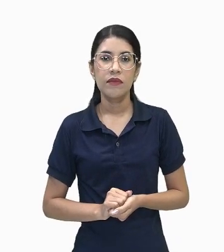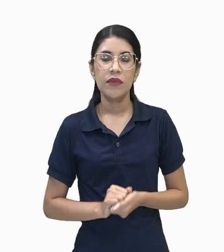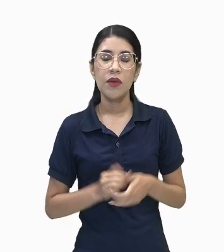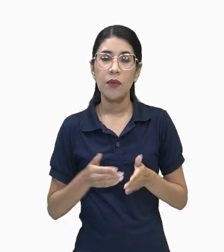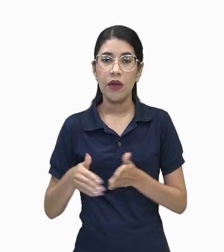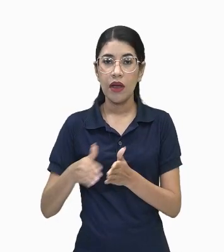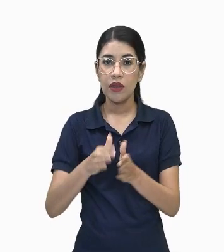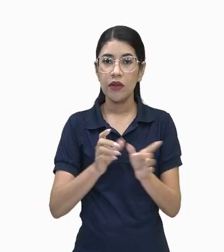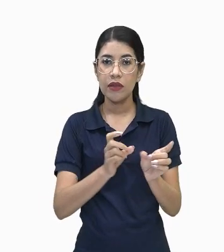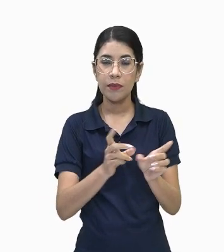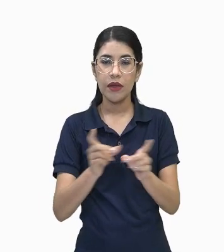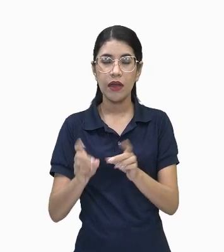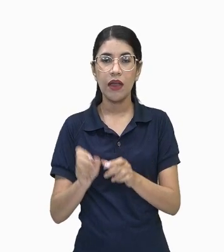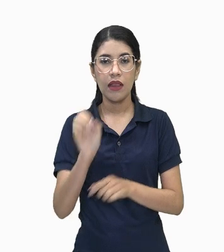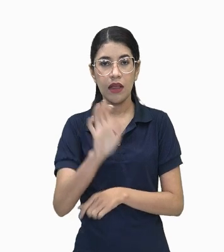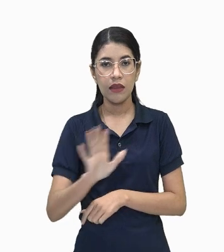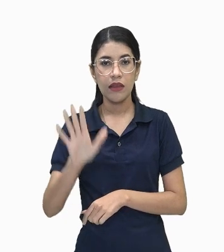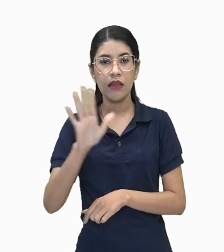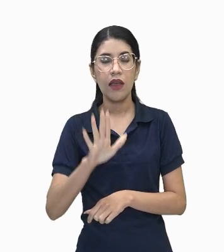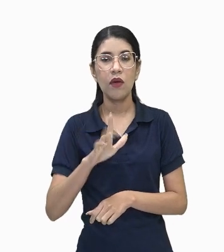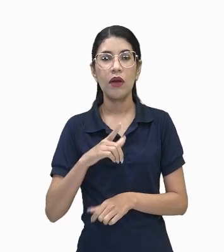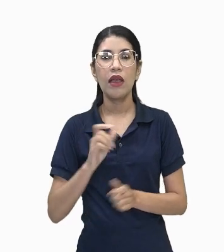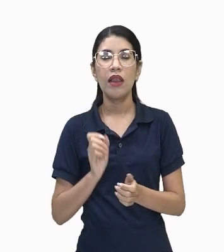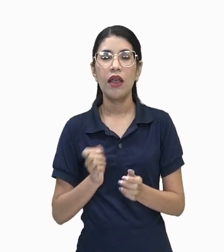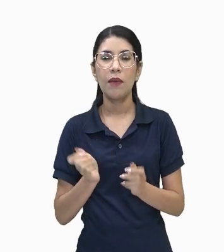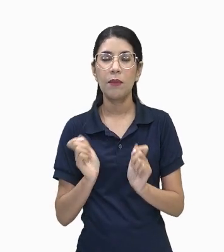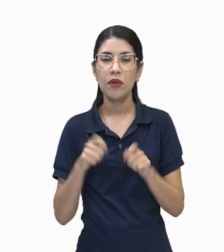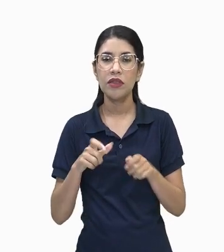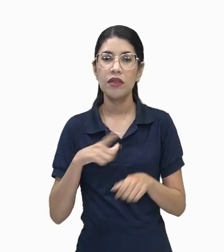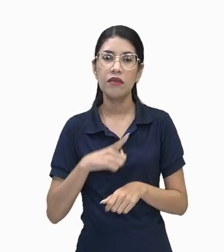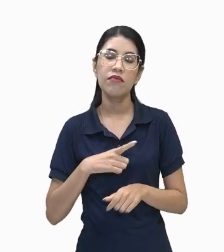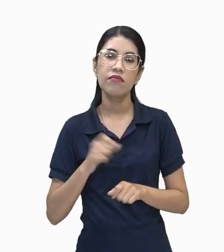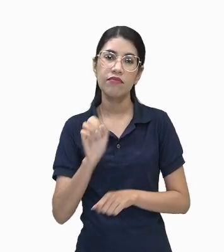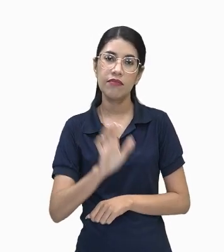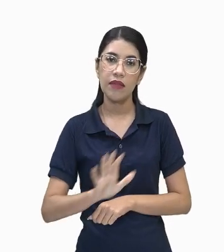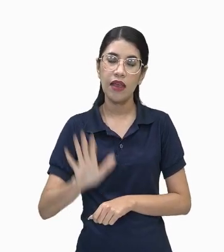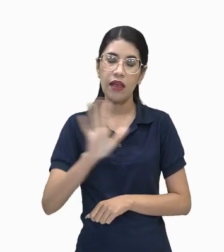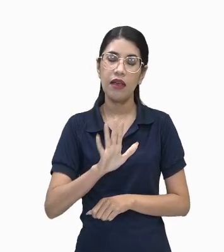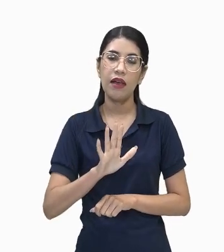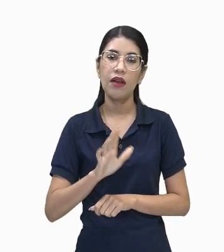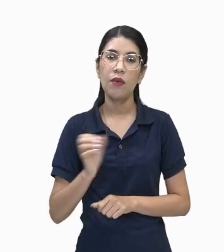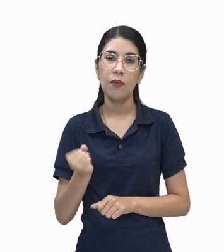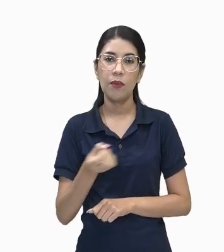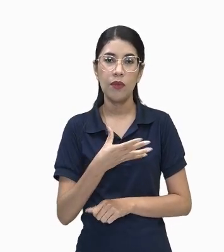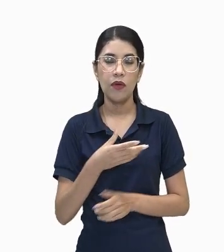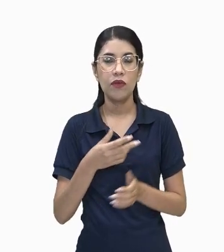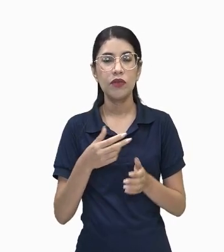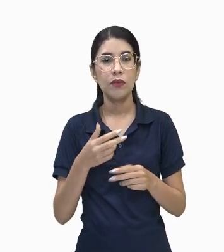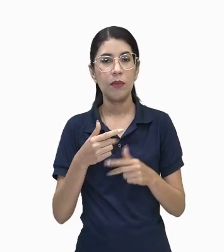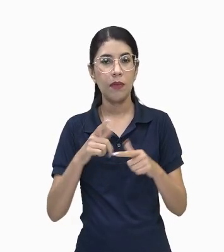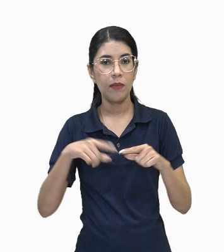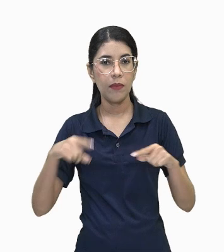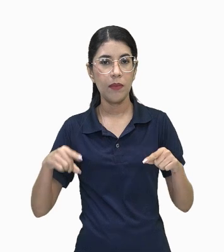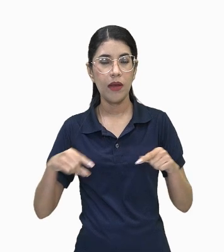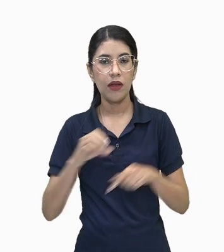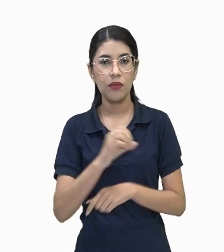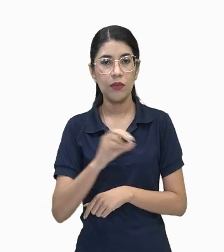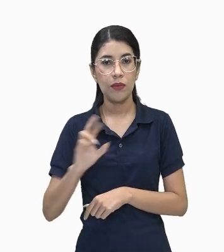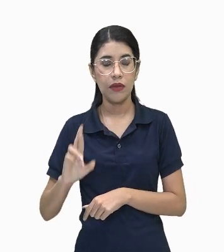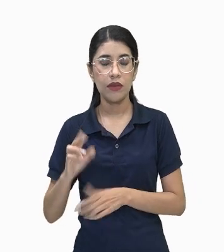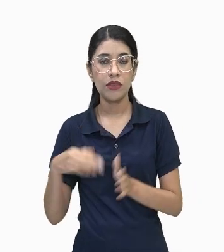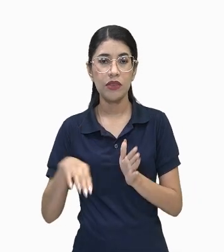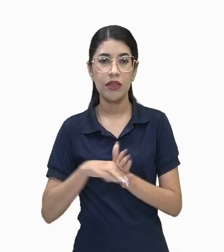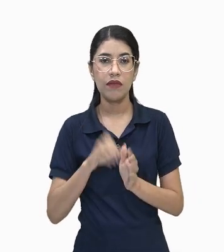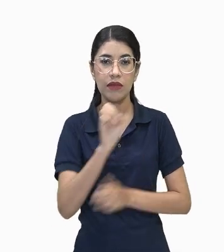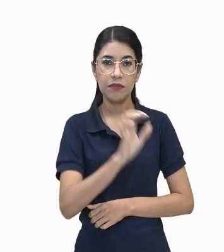Rotas comerciais no continente europeu abasteciam as diferentes regiões com os novos produtos trazidos do Oriente e